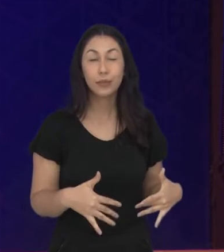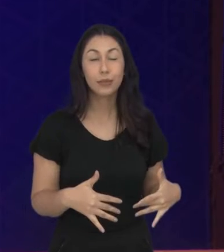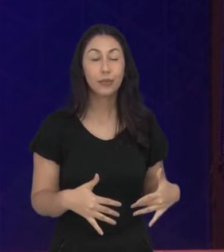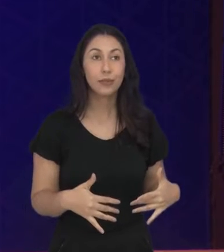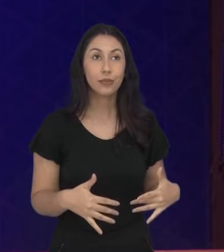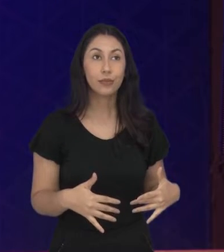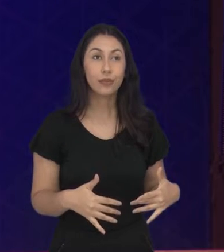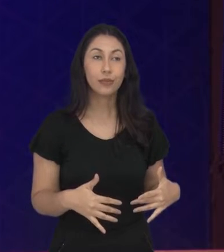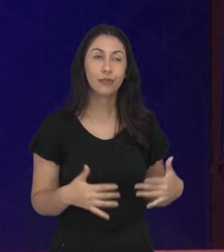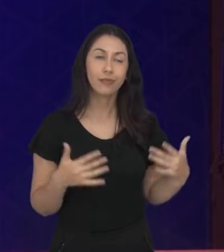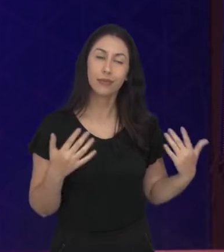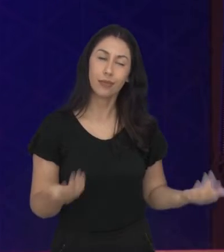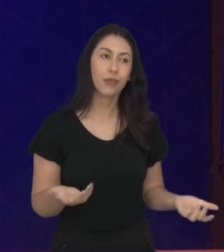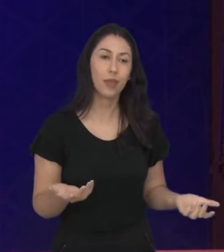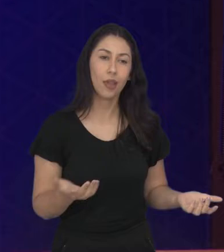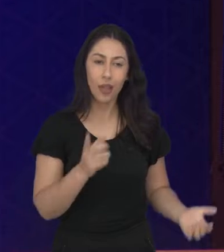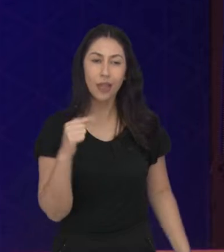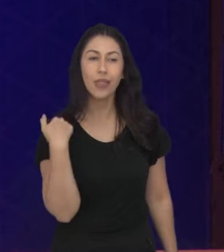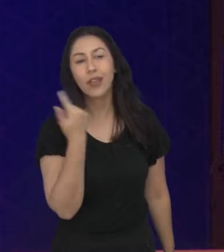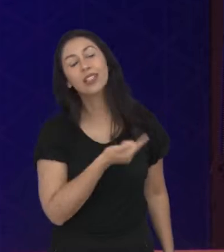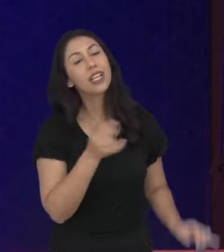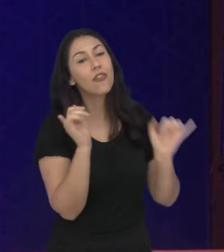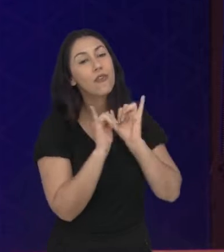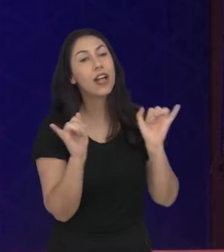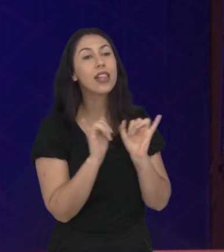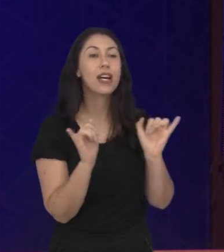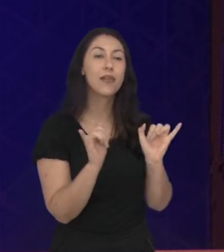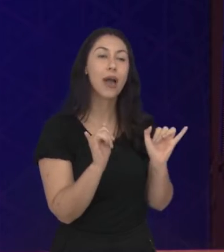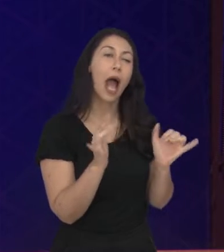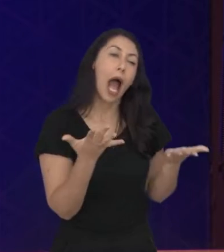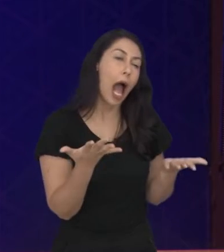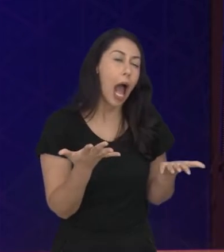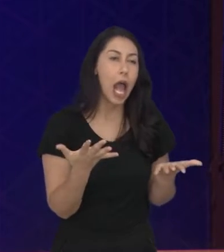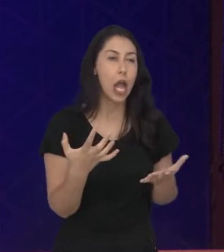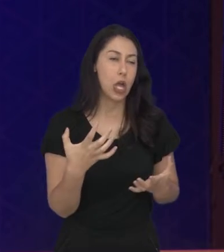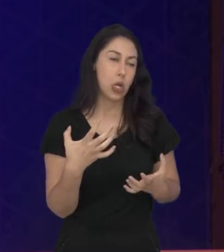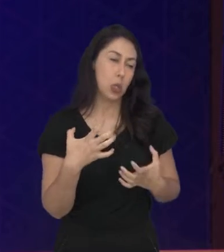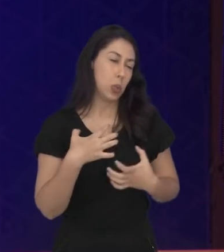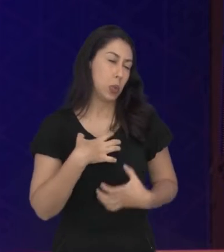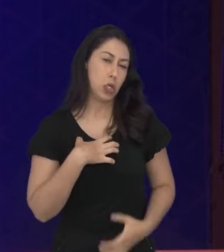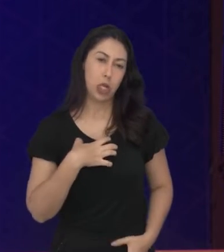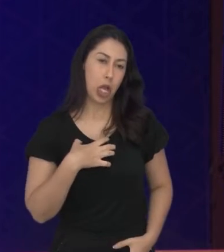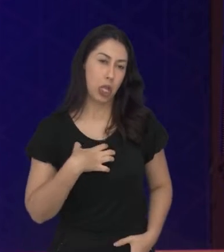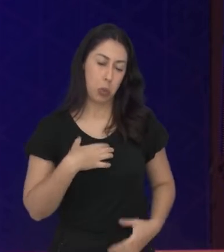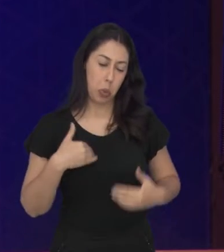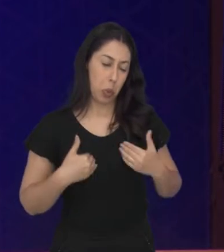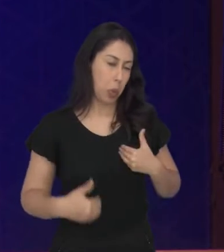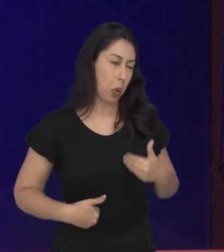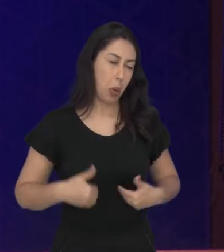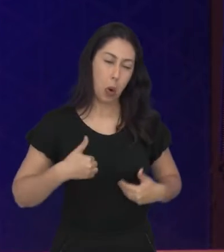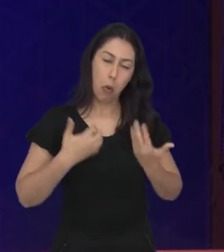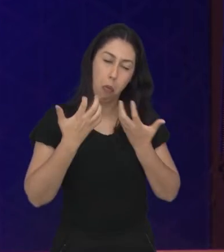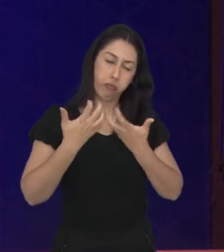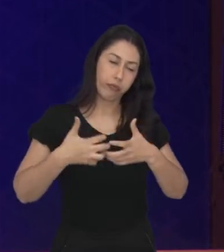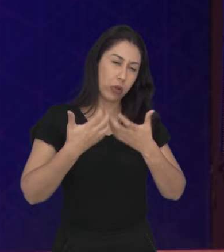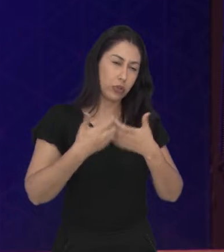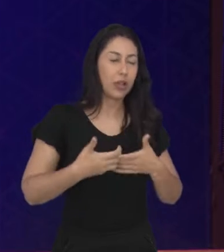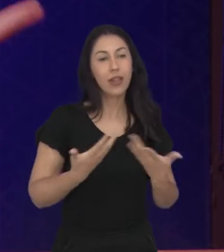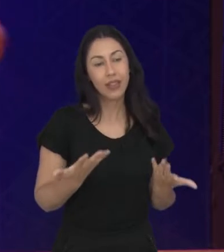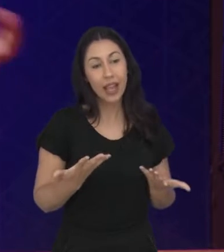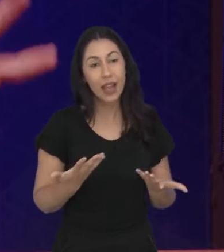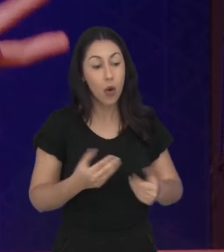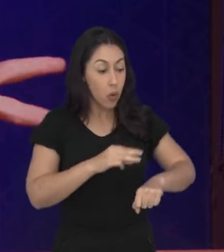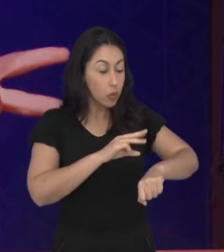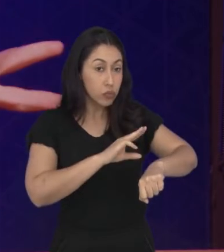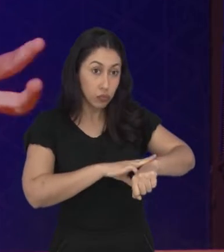E a gente vive falando, né, que meu relógio biológico, não sei o quê. Eu acho que é bem comum esse termo,